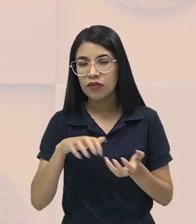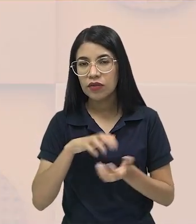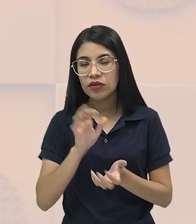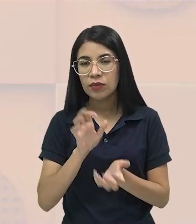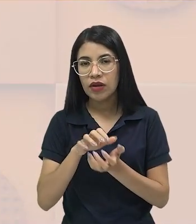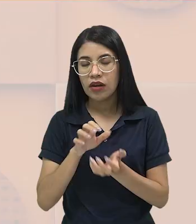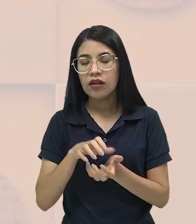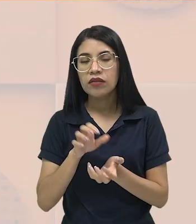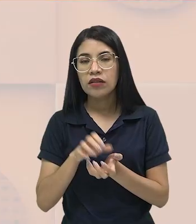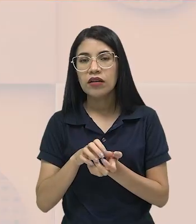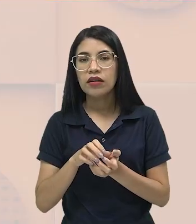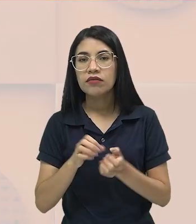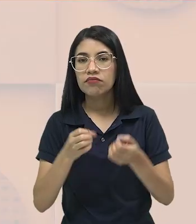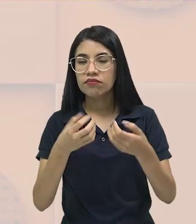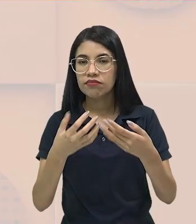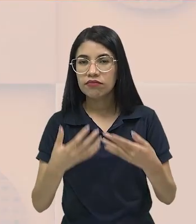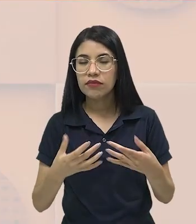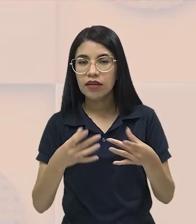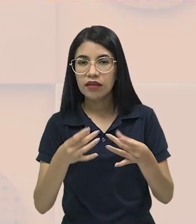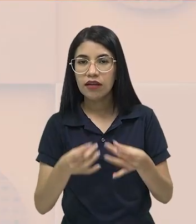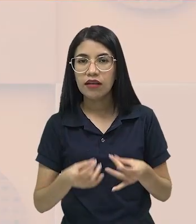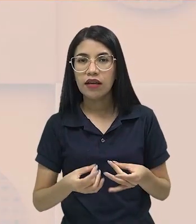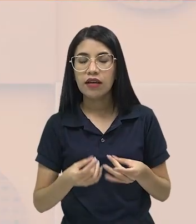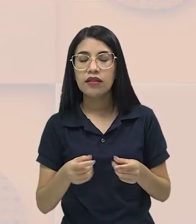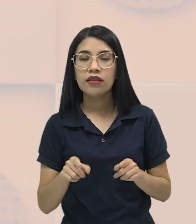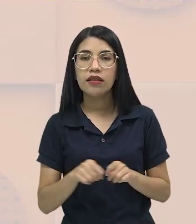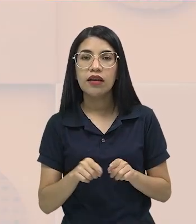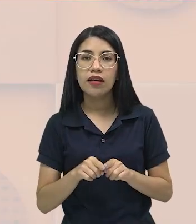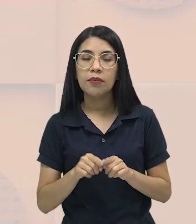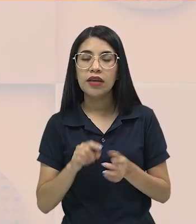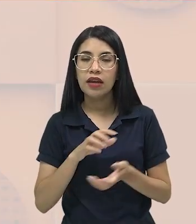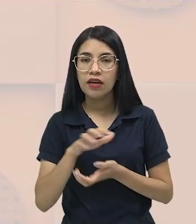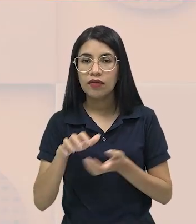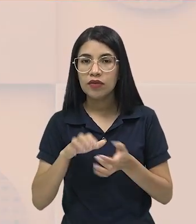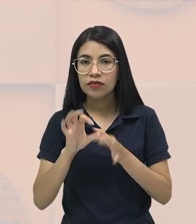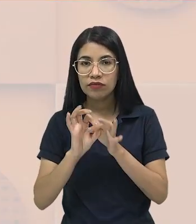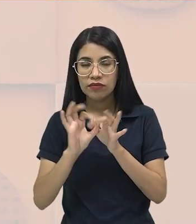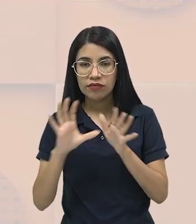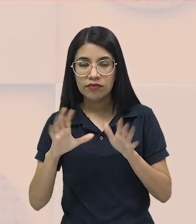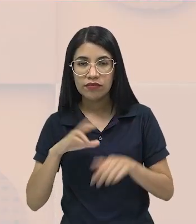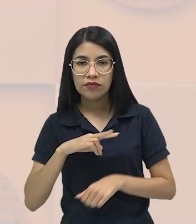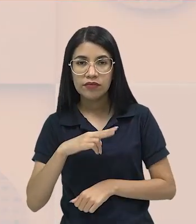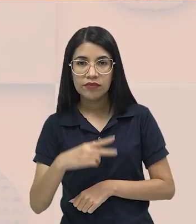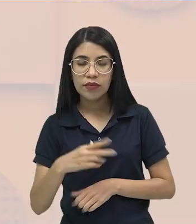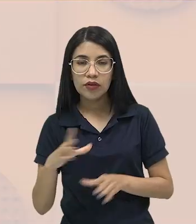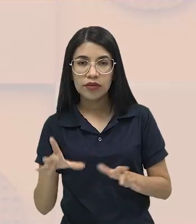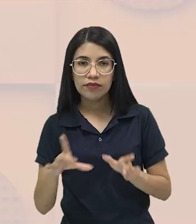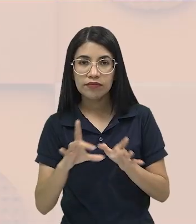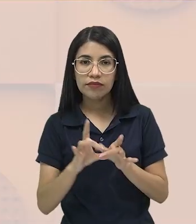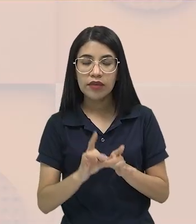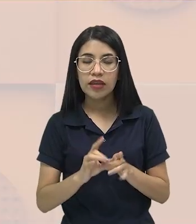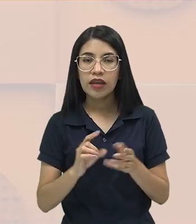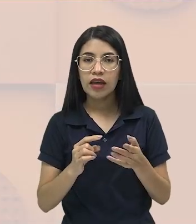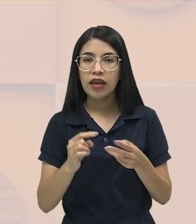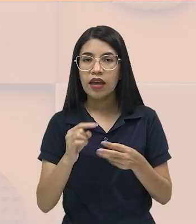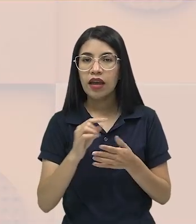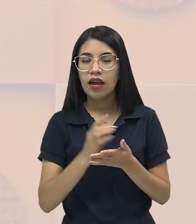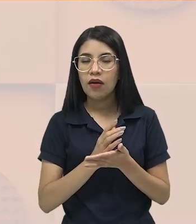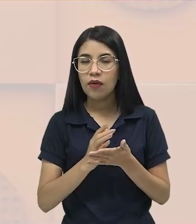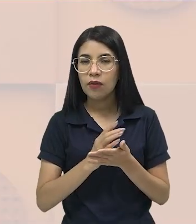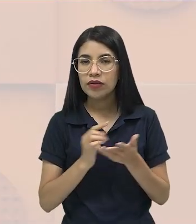a Insurreição Pernambucana também, como a Revolução Liberal do Porto, somadas, são alguns dos fatos